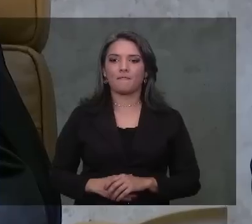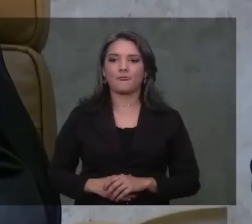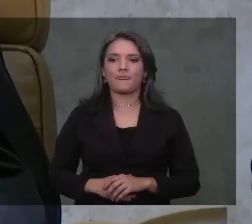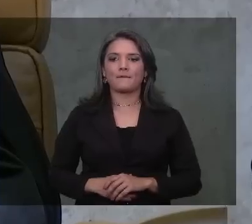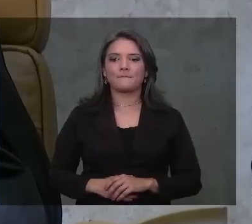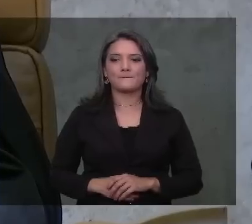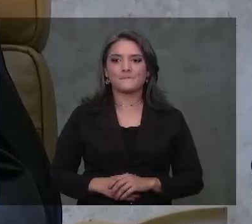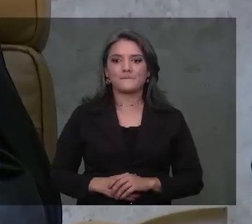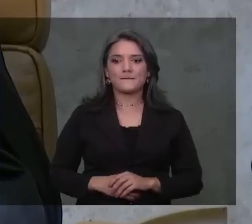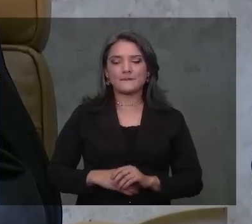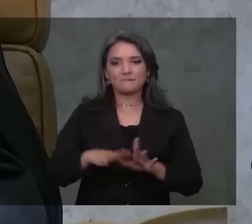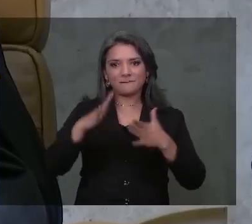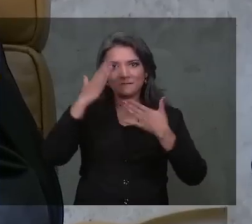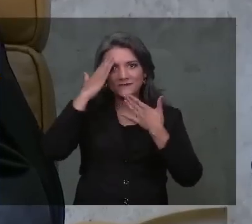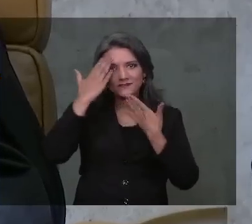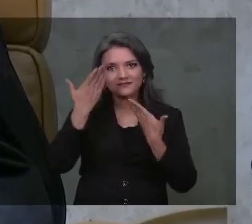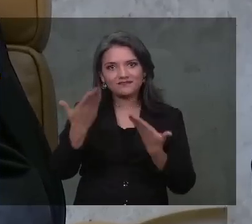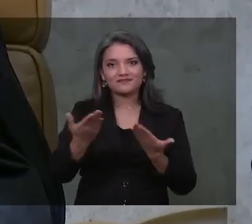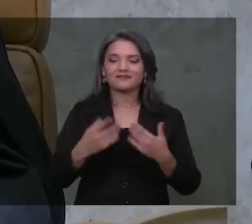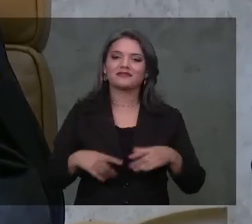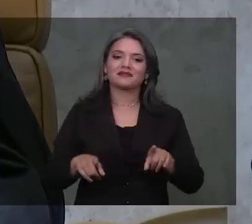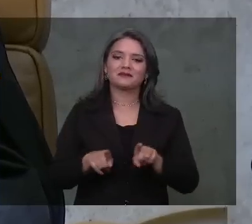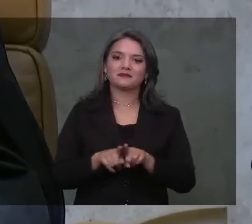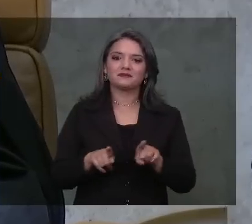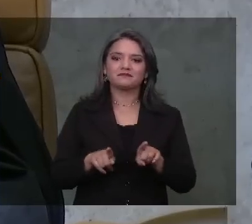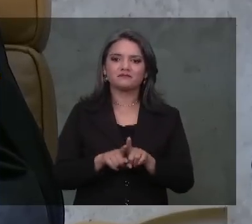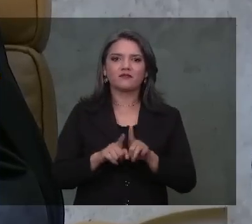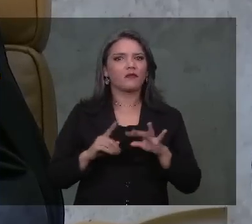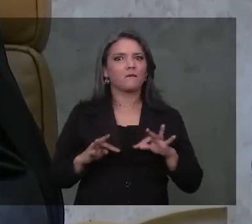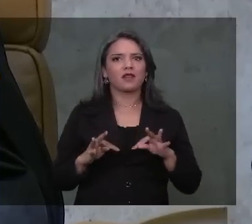Meu agradecimento se estende também a